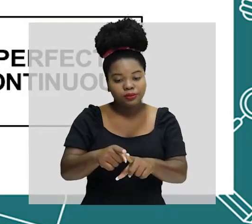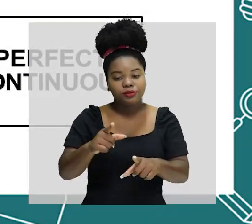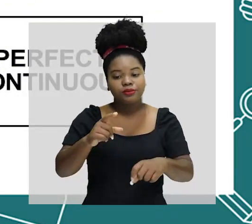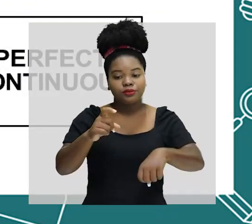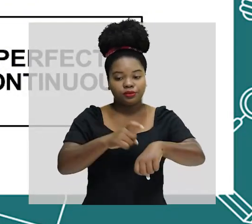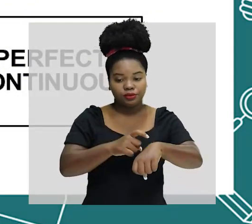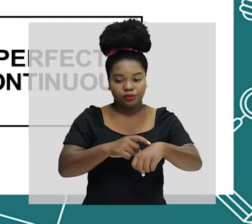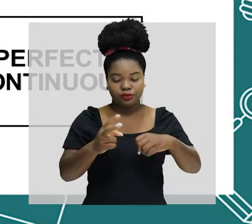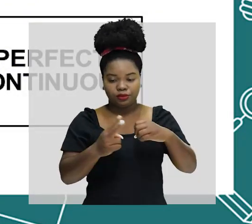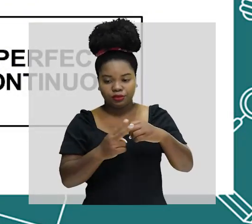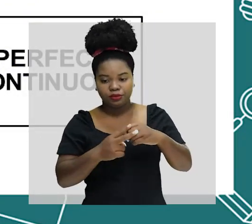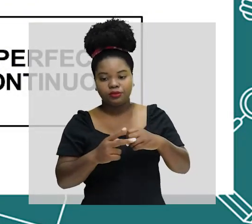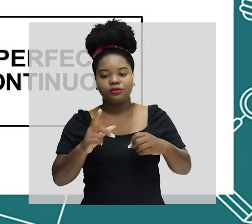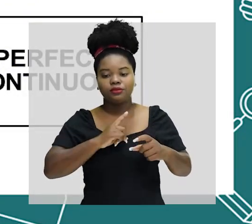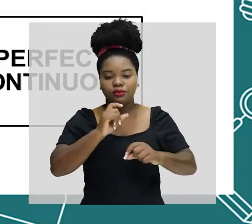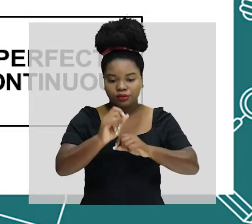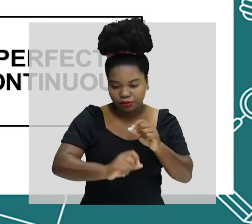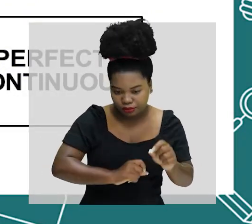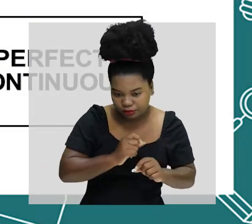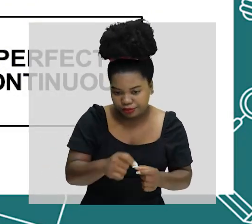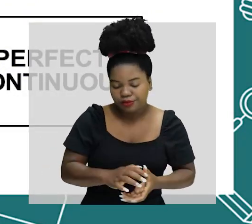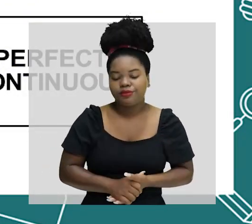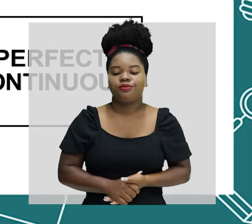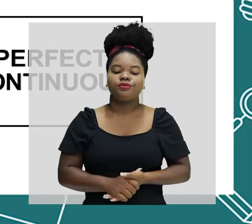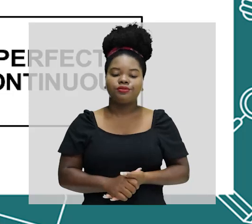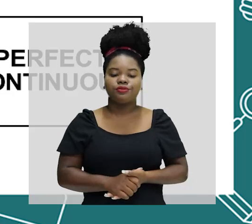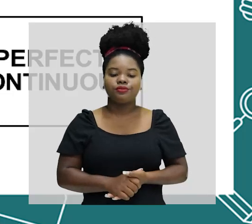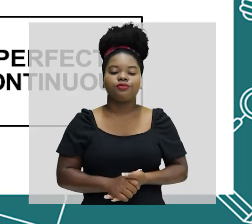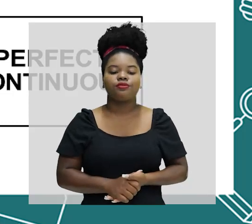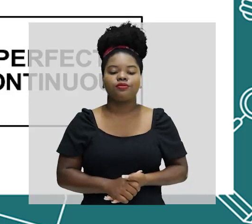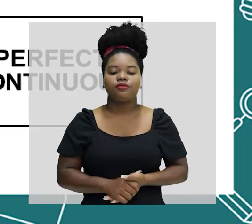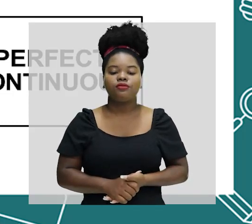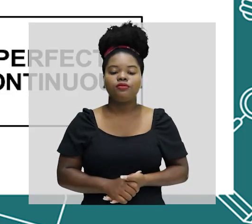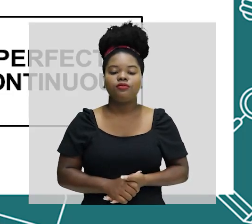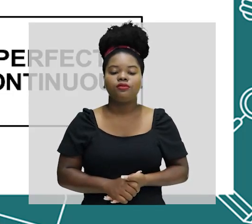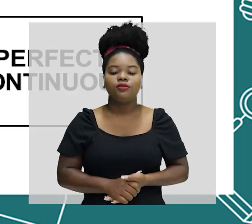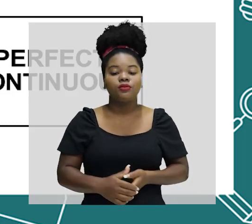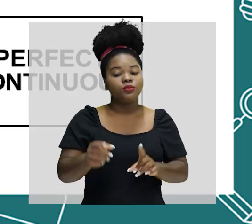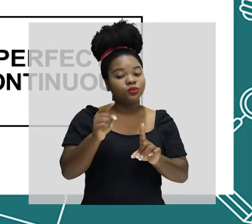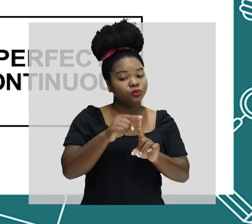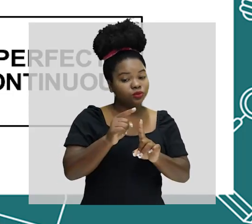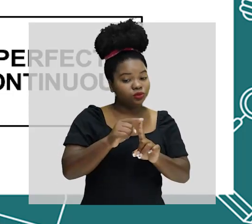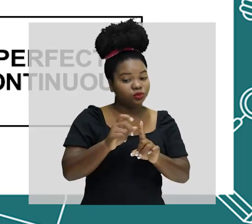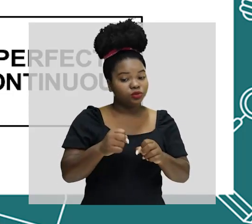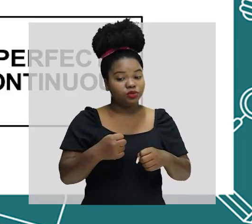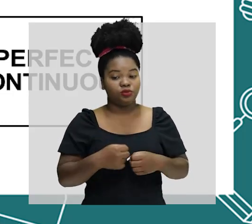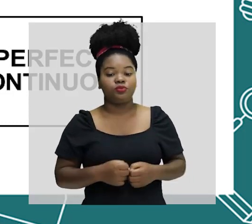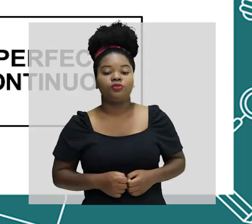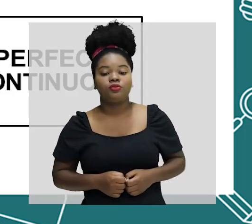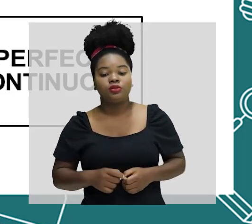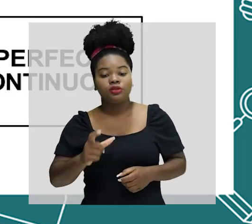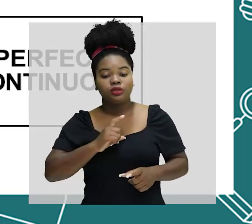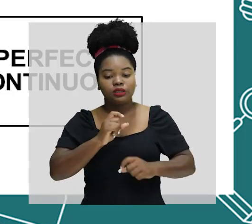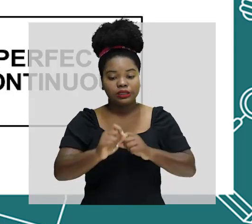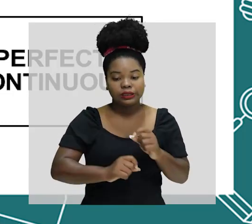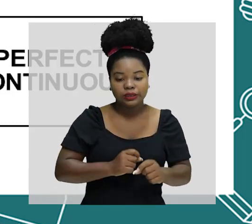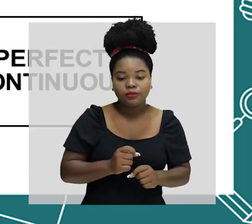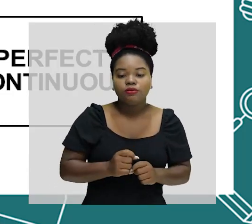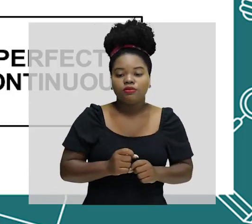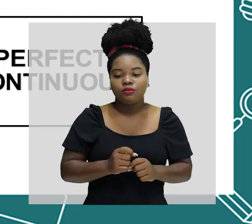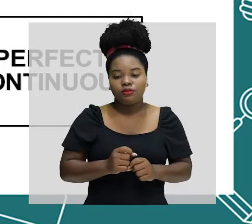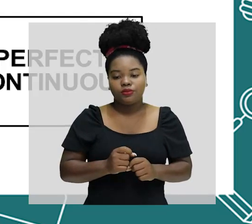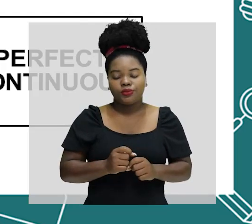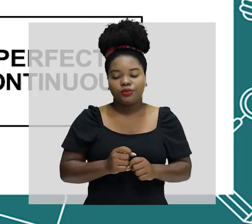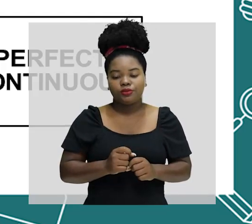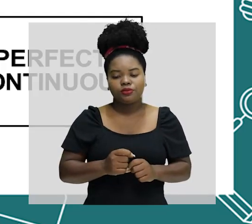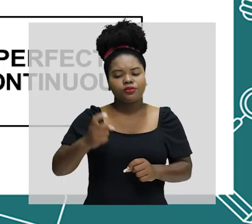tempos, passado, presente e futuro, nós temos o que nós chamamos de aspectos, ou formas, tensões verbais, que